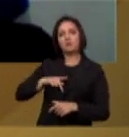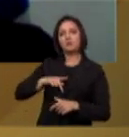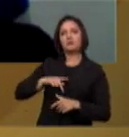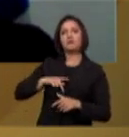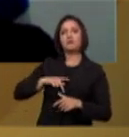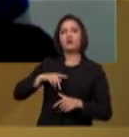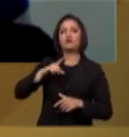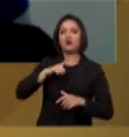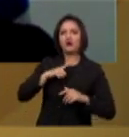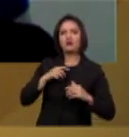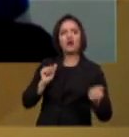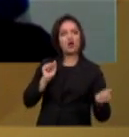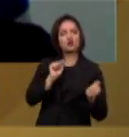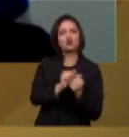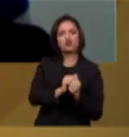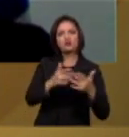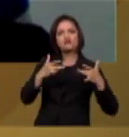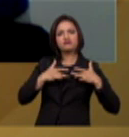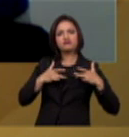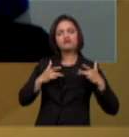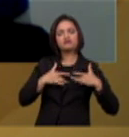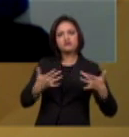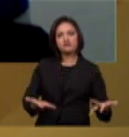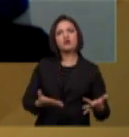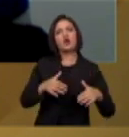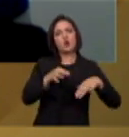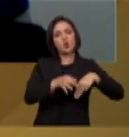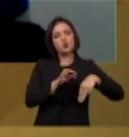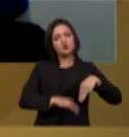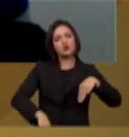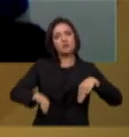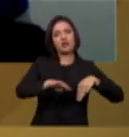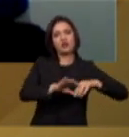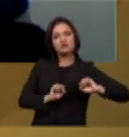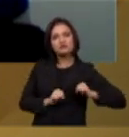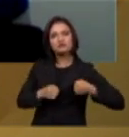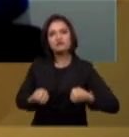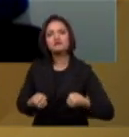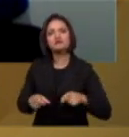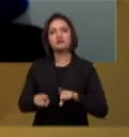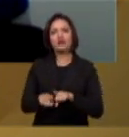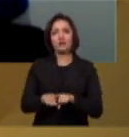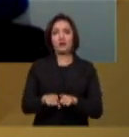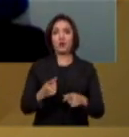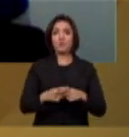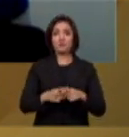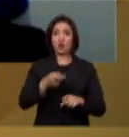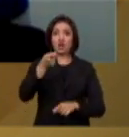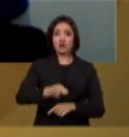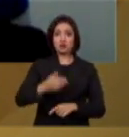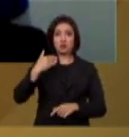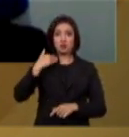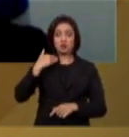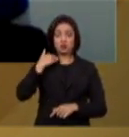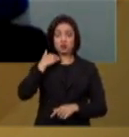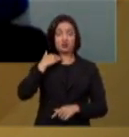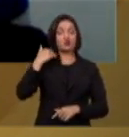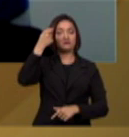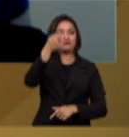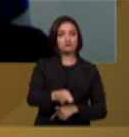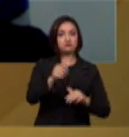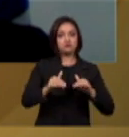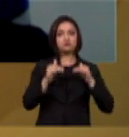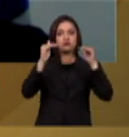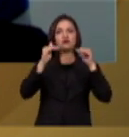todos os ministros, pois, no exercício da mais alta magistratura, não são aviltados